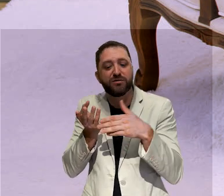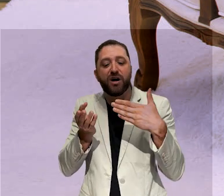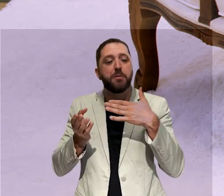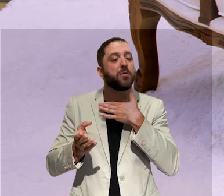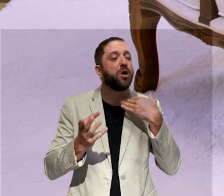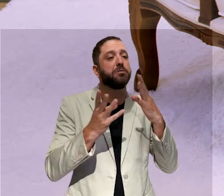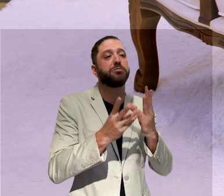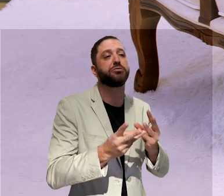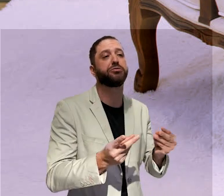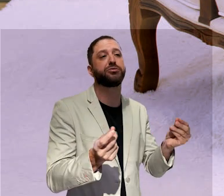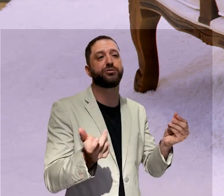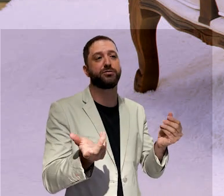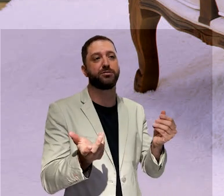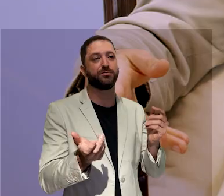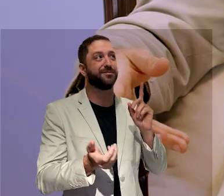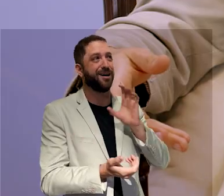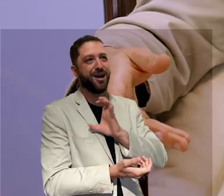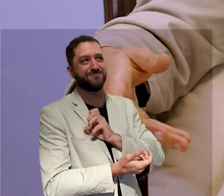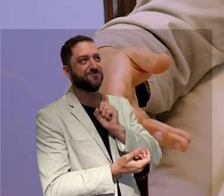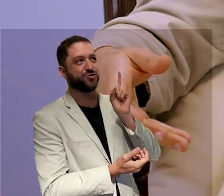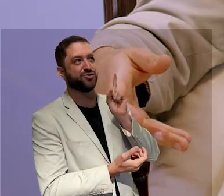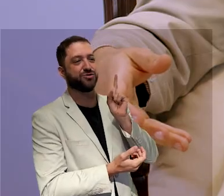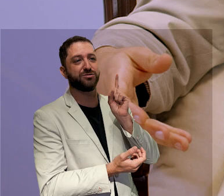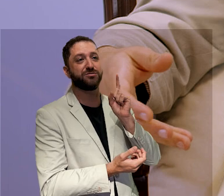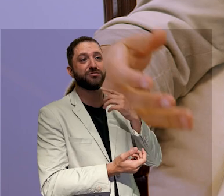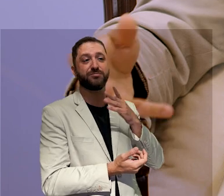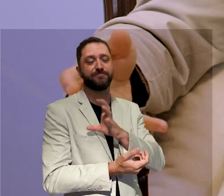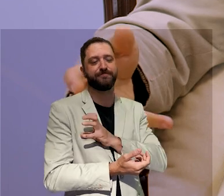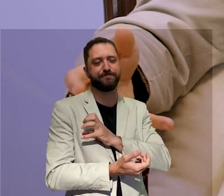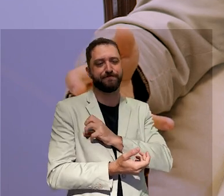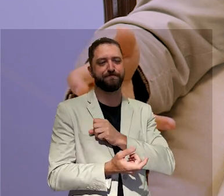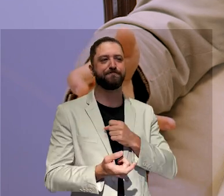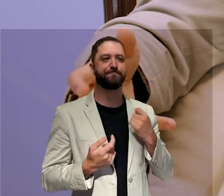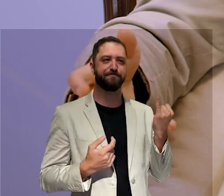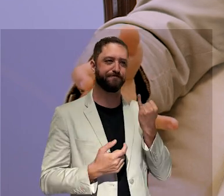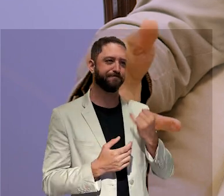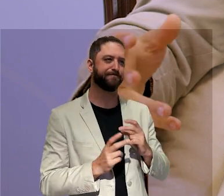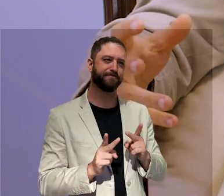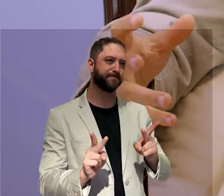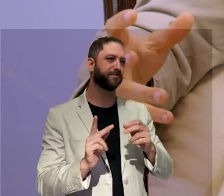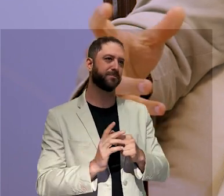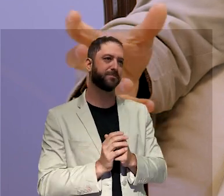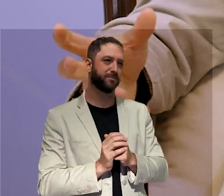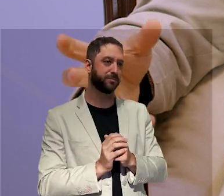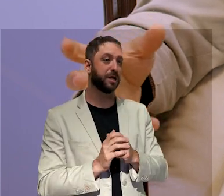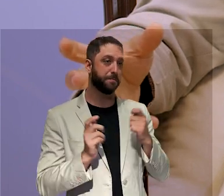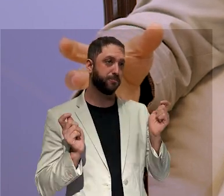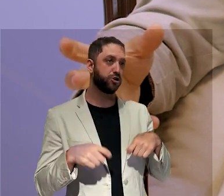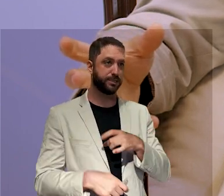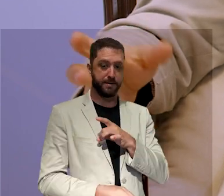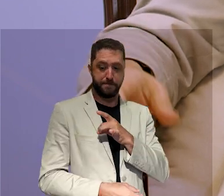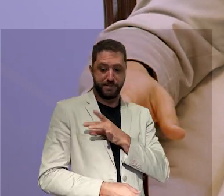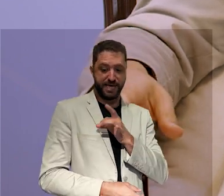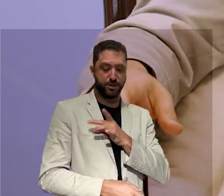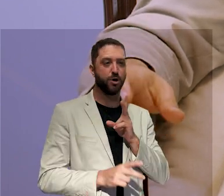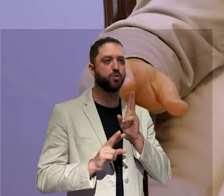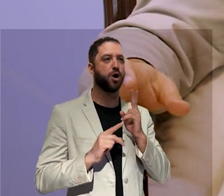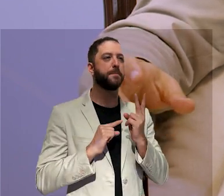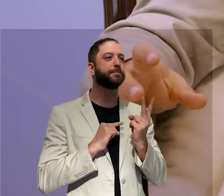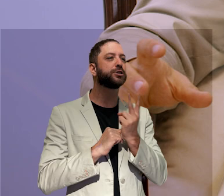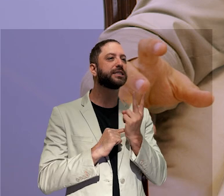amor viemos, ao amor voltaremos. Então, muitas vezes o medo, ele vem simplesmente só para, como uma emoção protetiva,